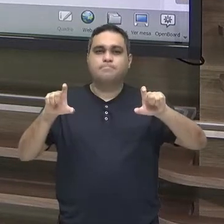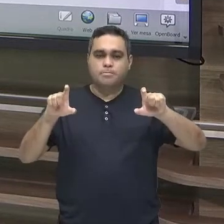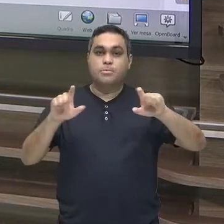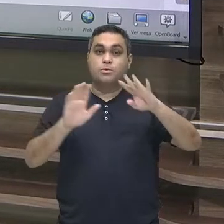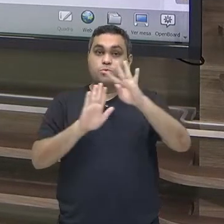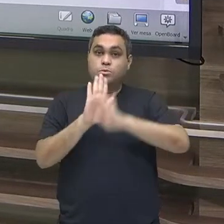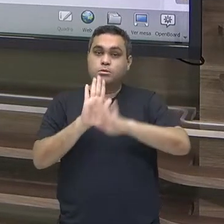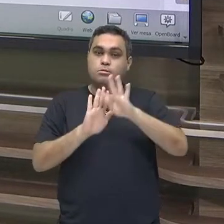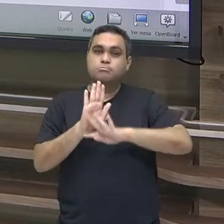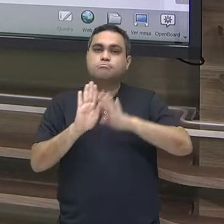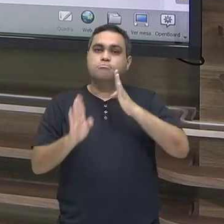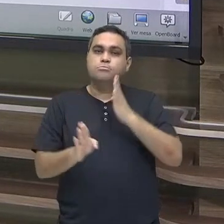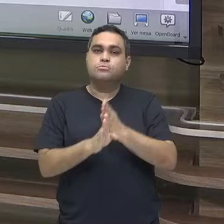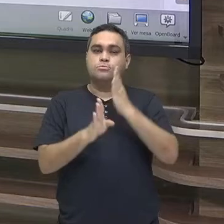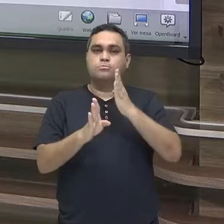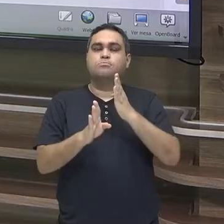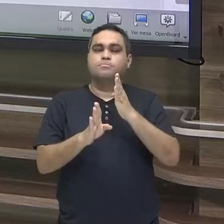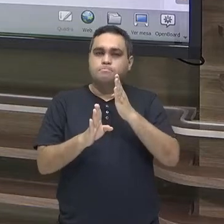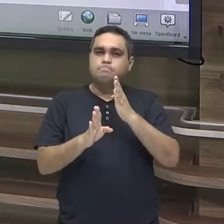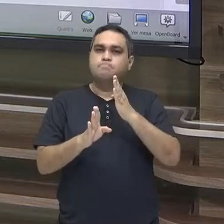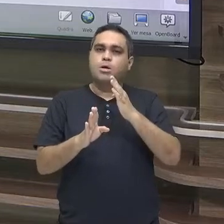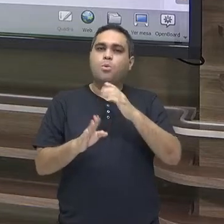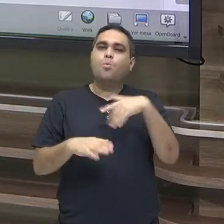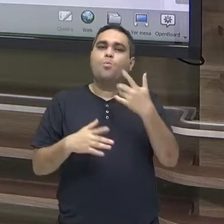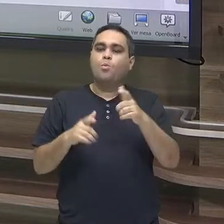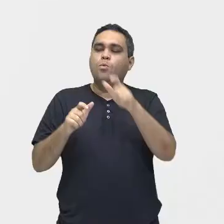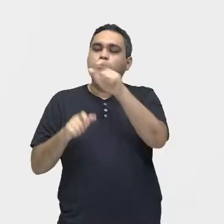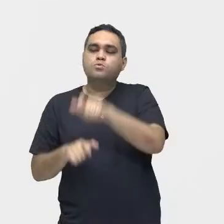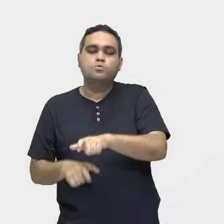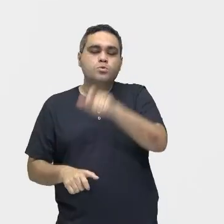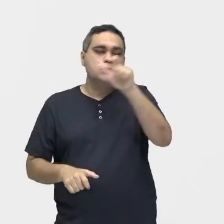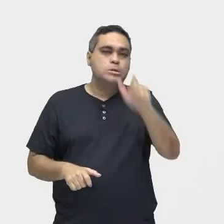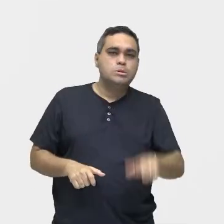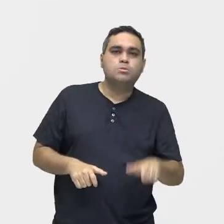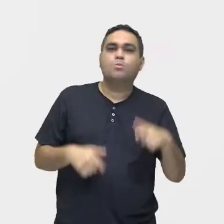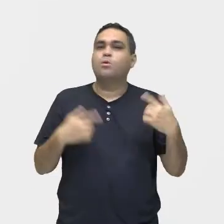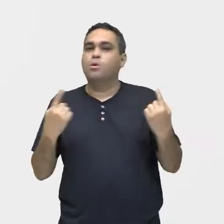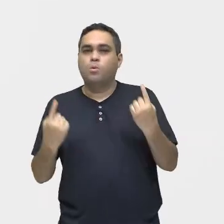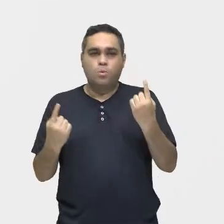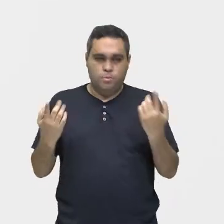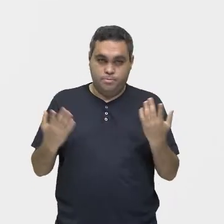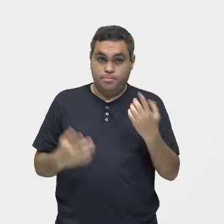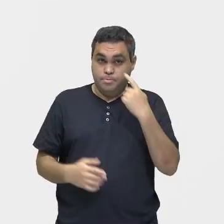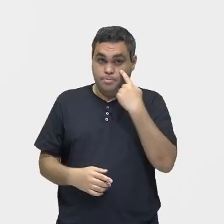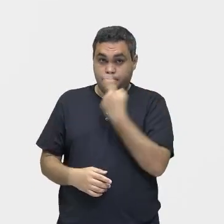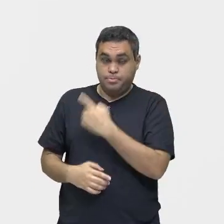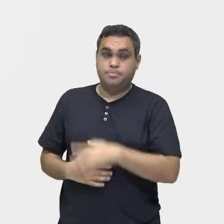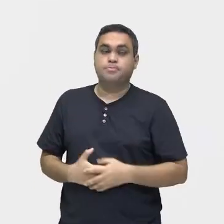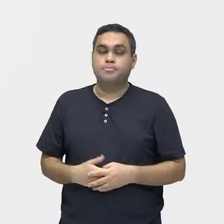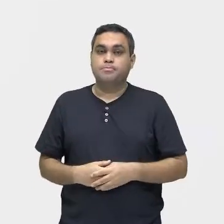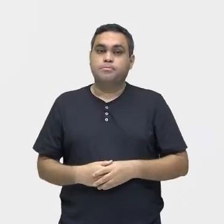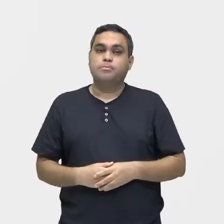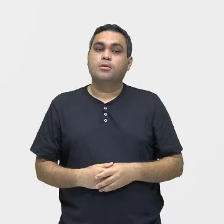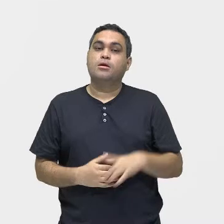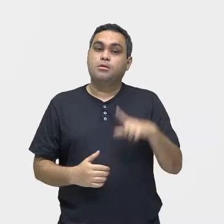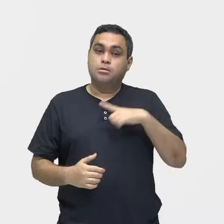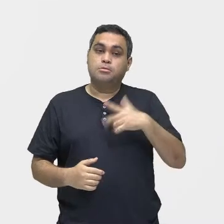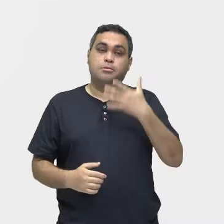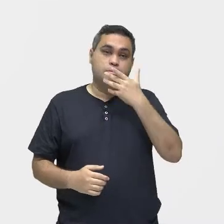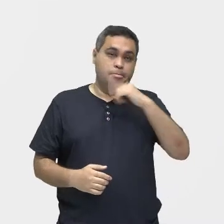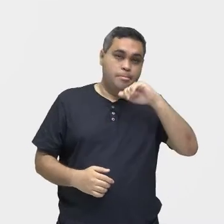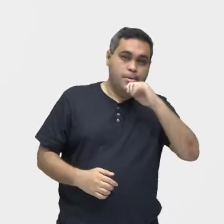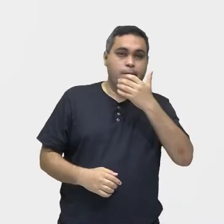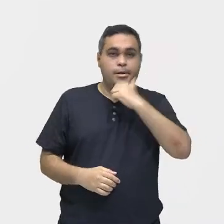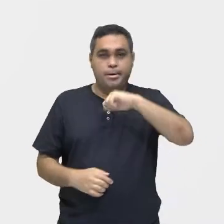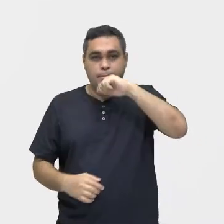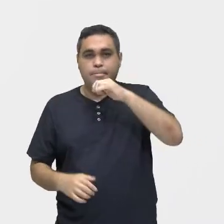que a gente descubra aí quais são os sujeitos das orações. Vamos ver. Então vejam bem aí, ó, tem o pai, mãe e filhos,